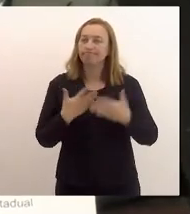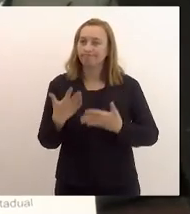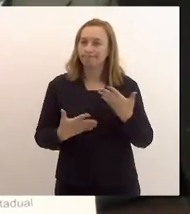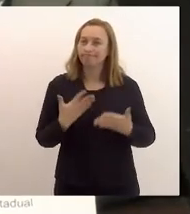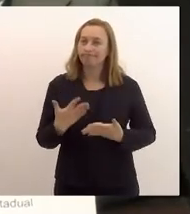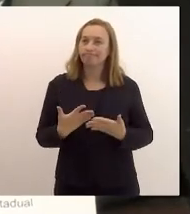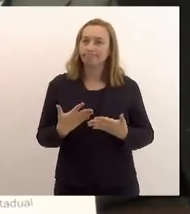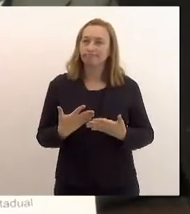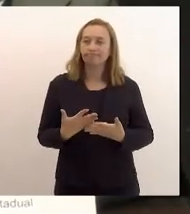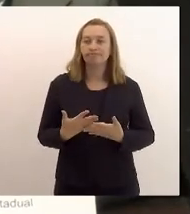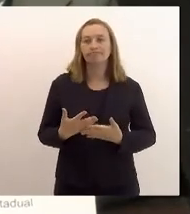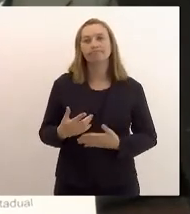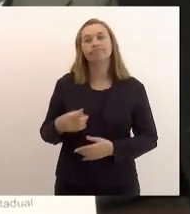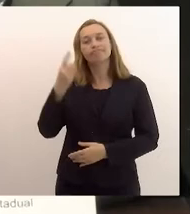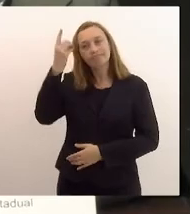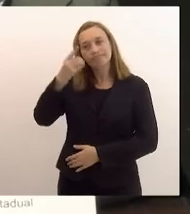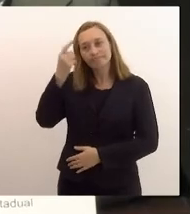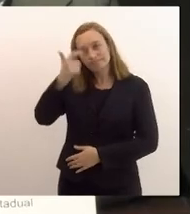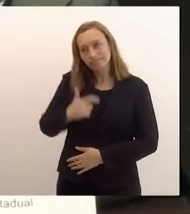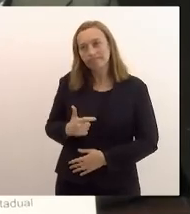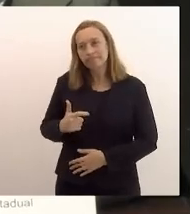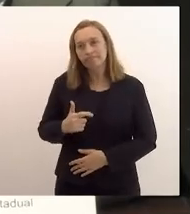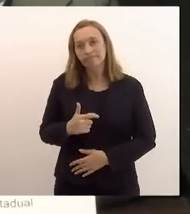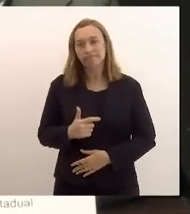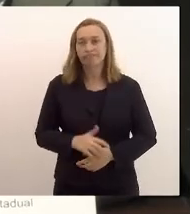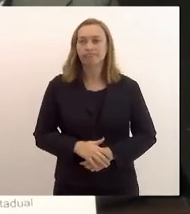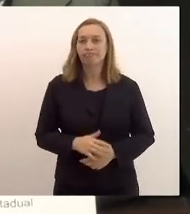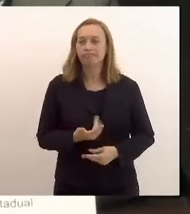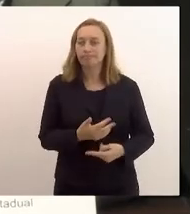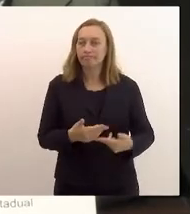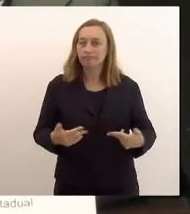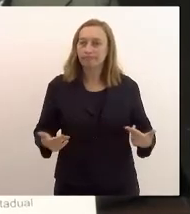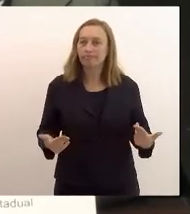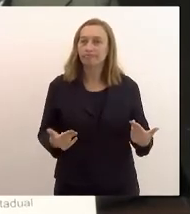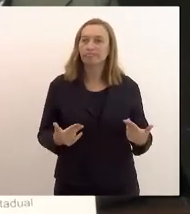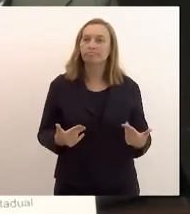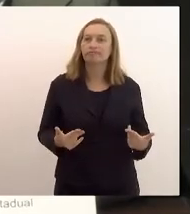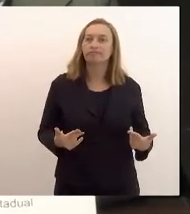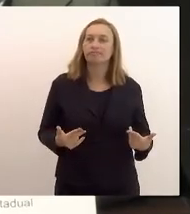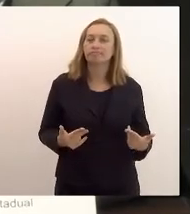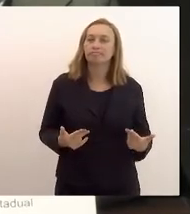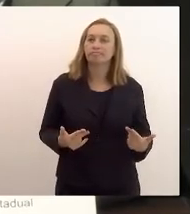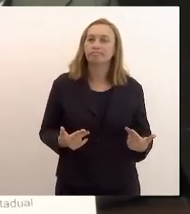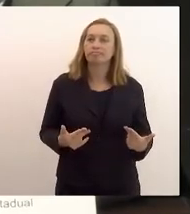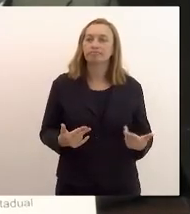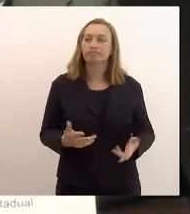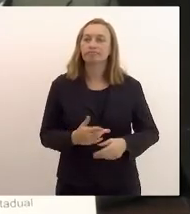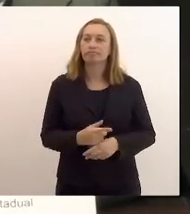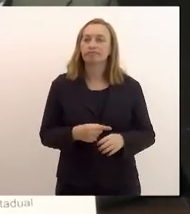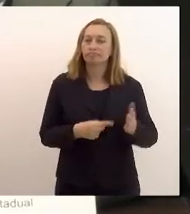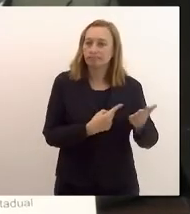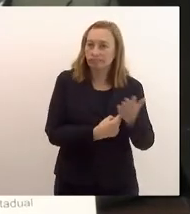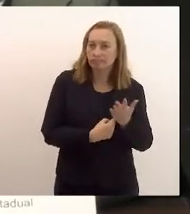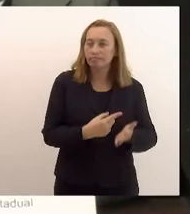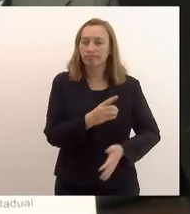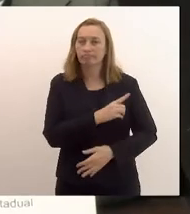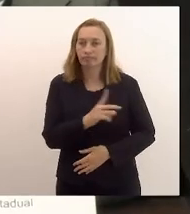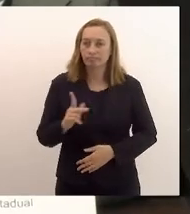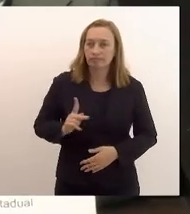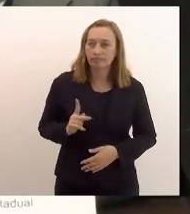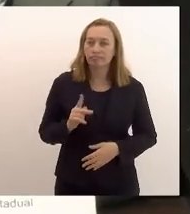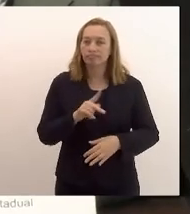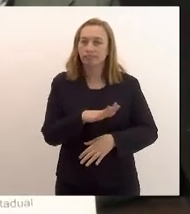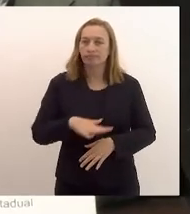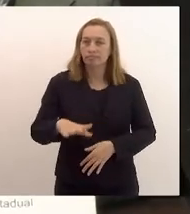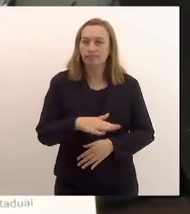é como Deputado pelas sucessivas e constantes e permanentes interlocuções um defensores defensores